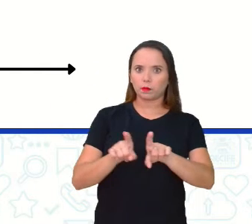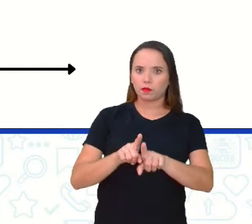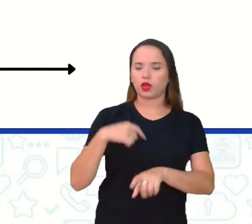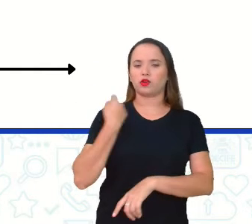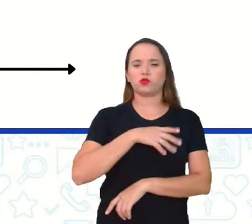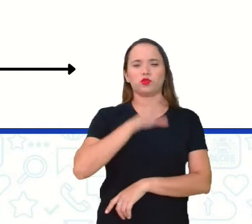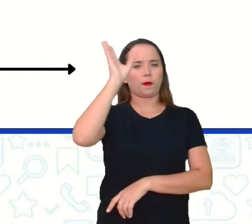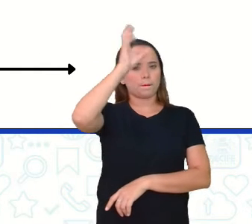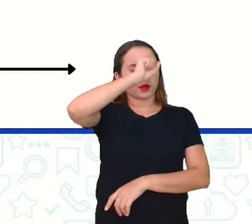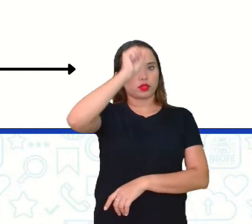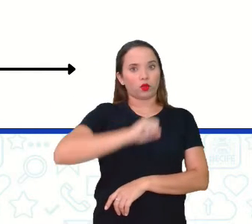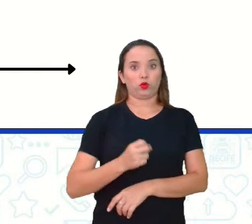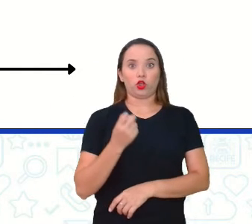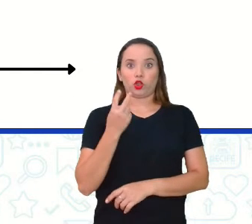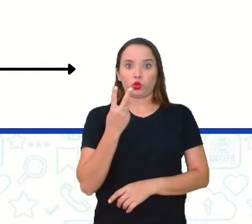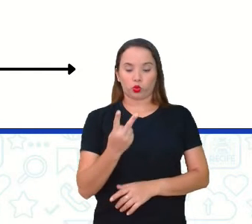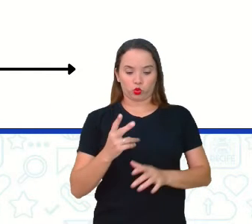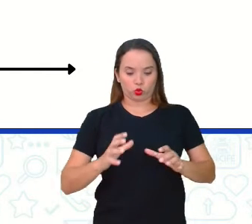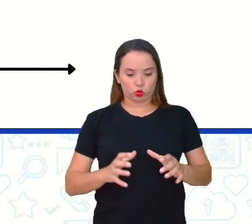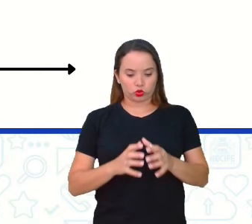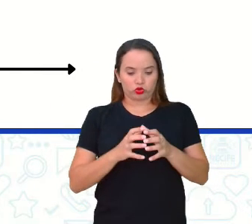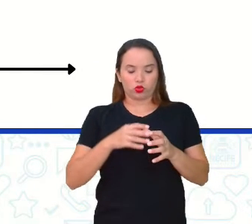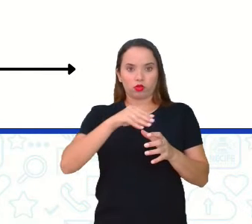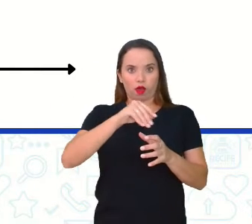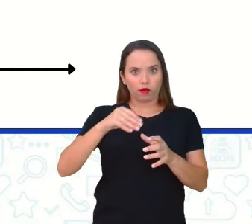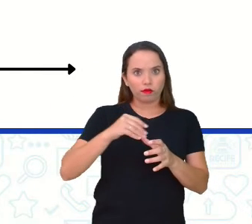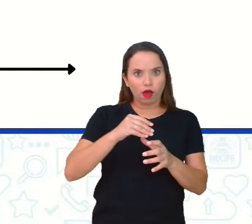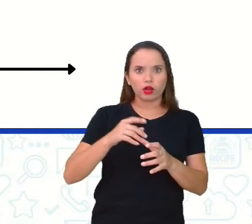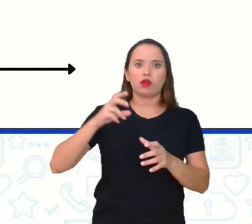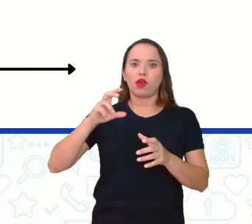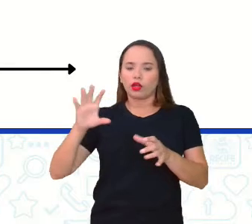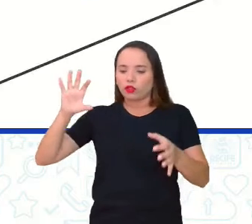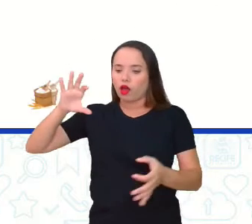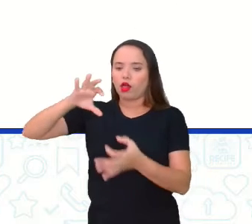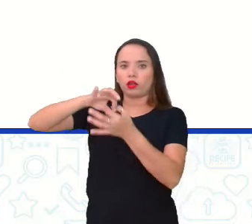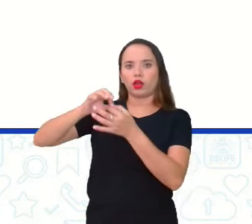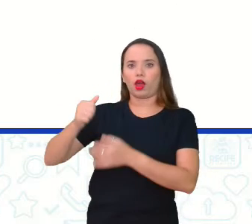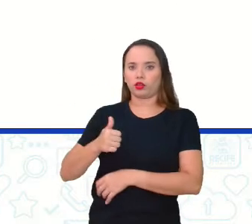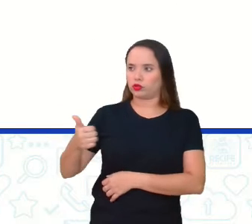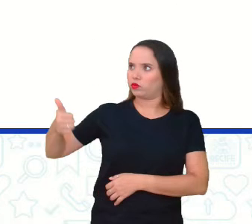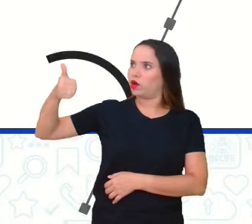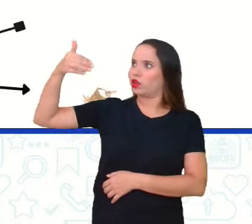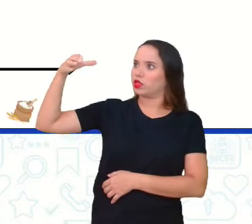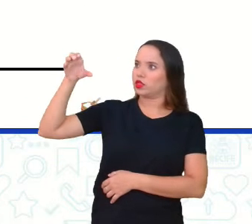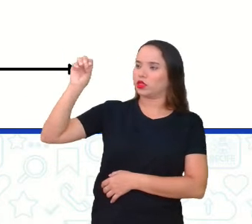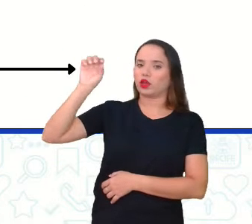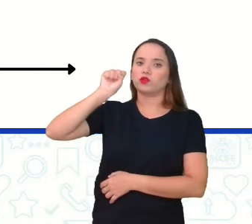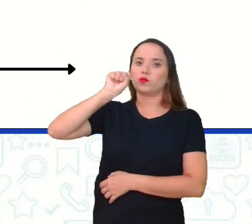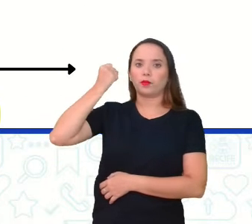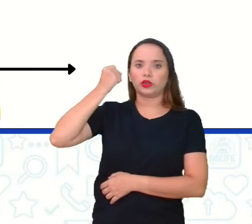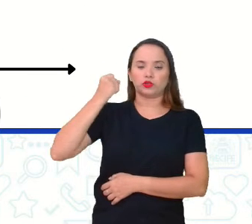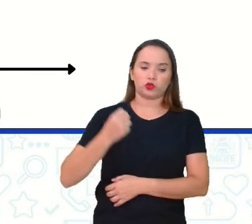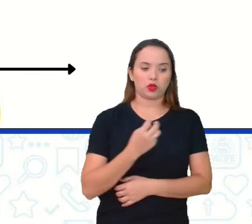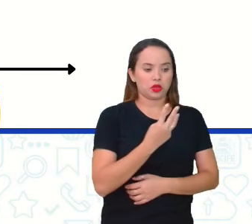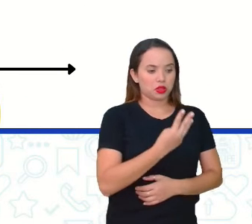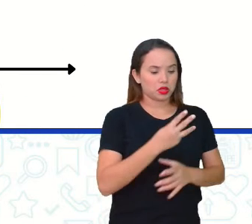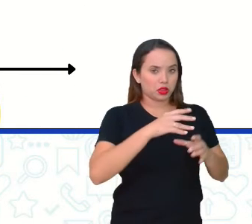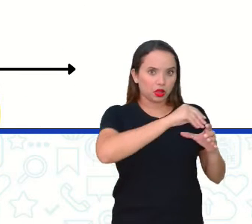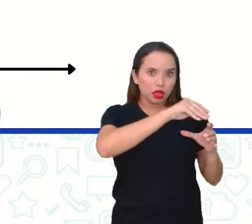duas quantidades dessa farinha vão estar relacionadas com 10 pães e 3 quantidades de